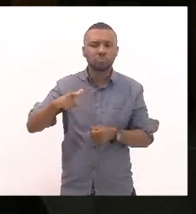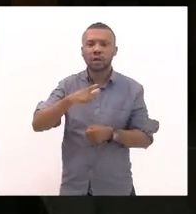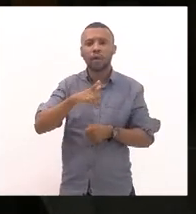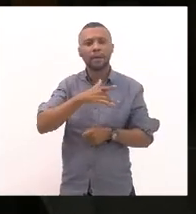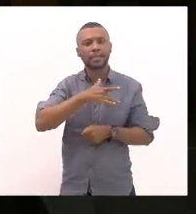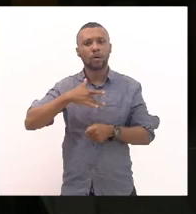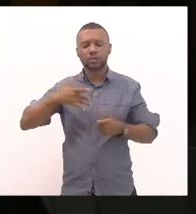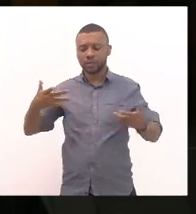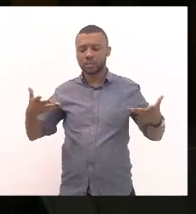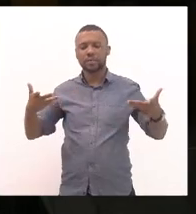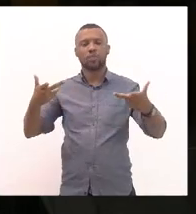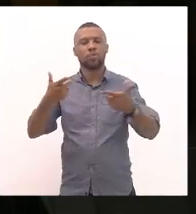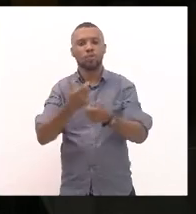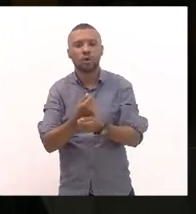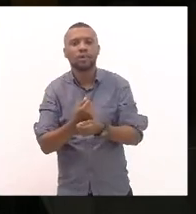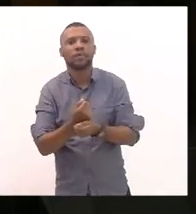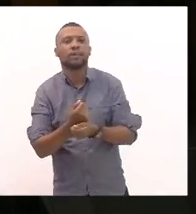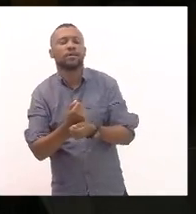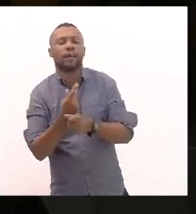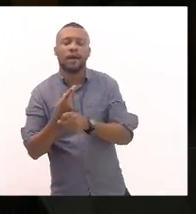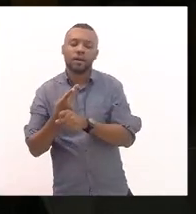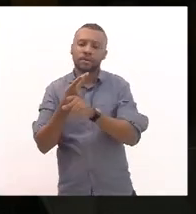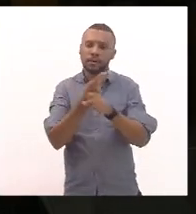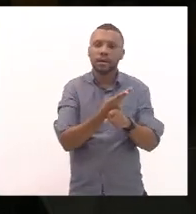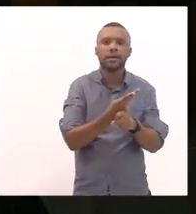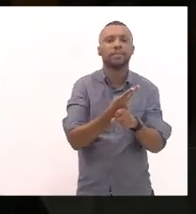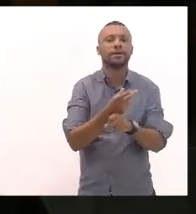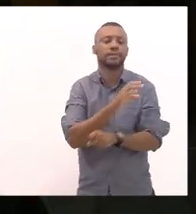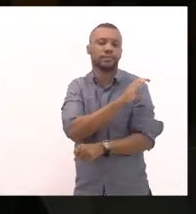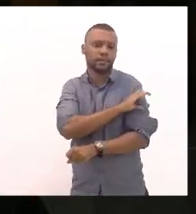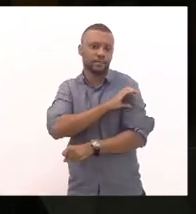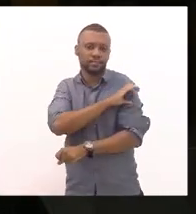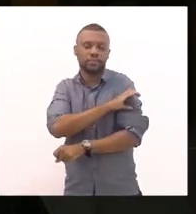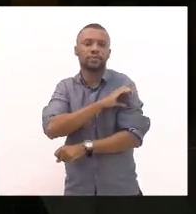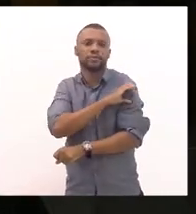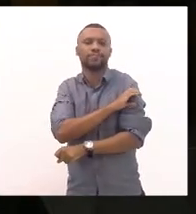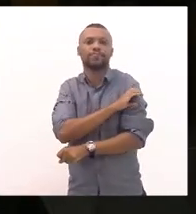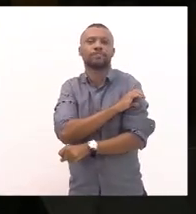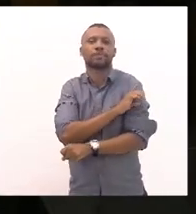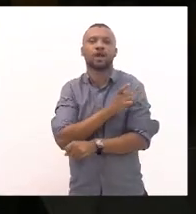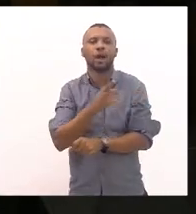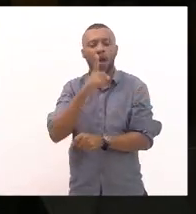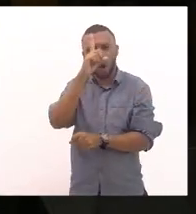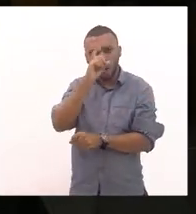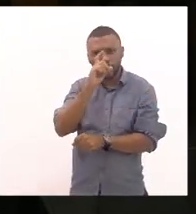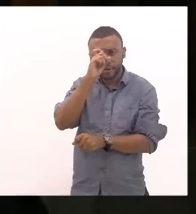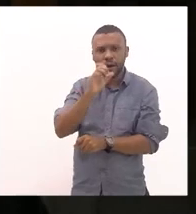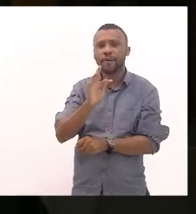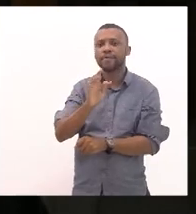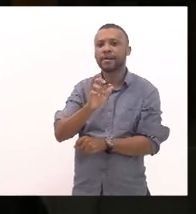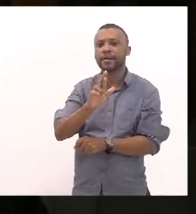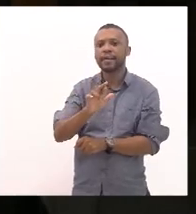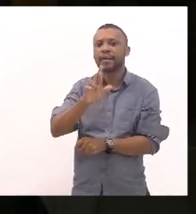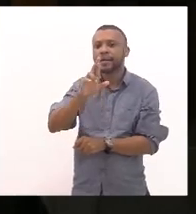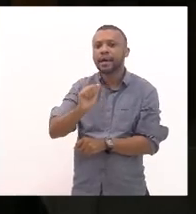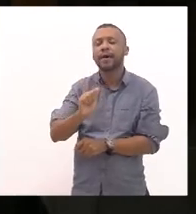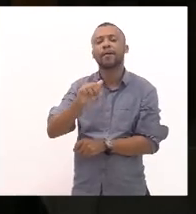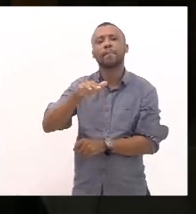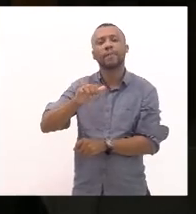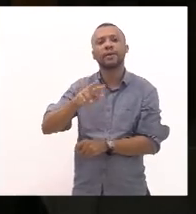saúde de qualidade recorre a cidade de Campos recorre ao Hospital Ferreira Machado